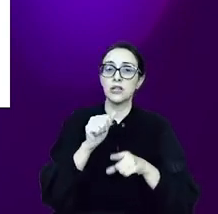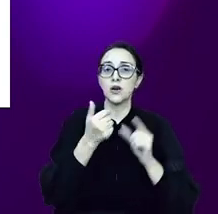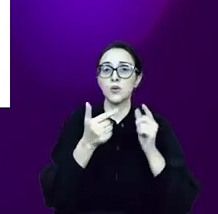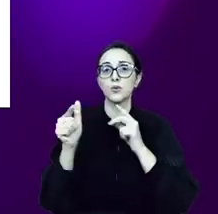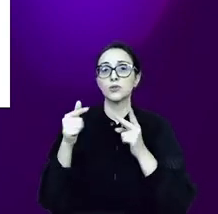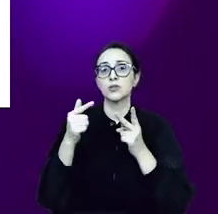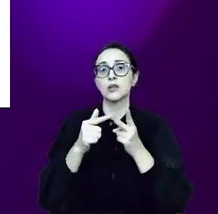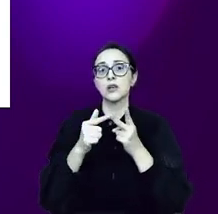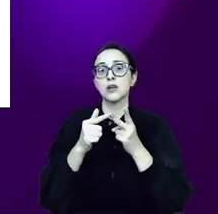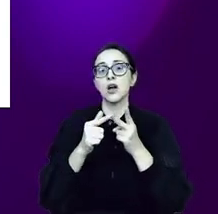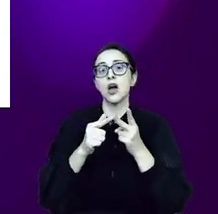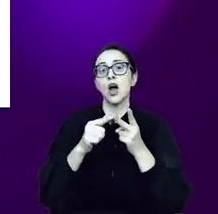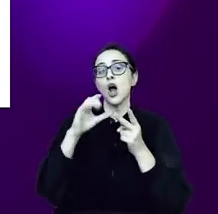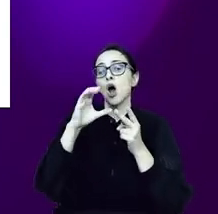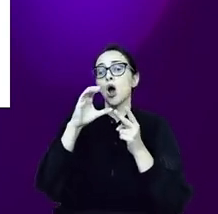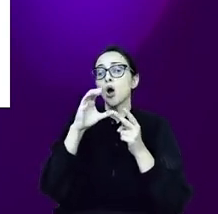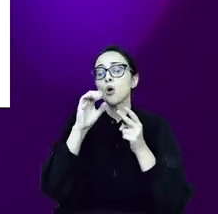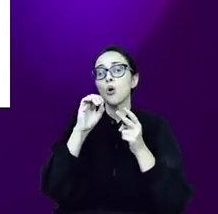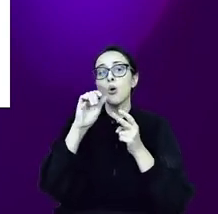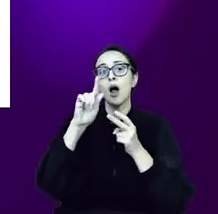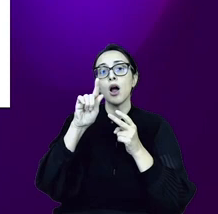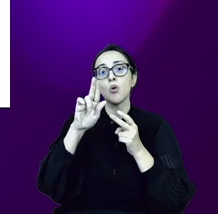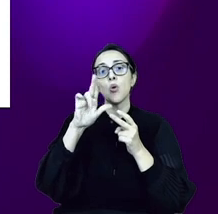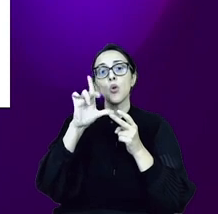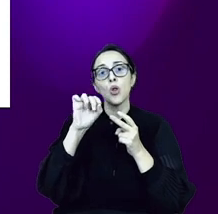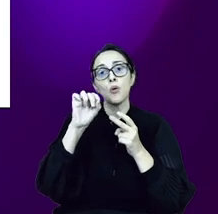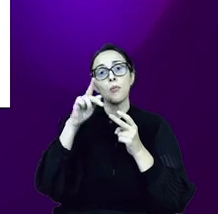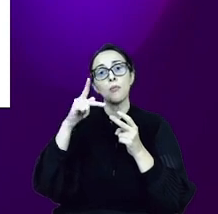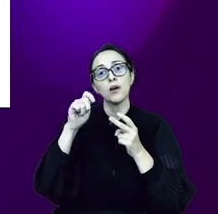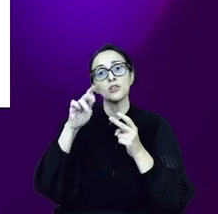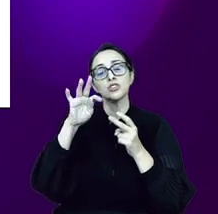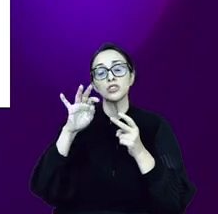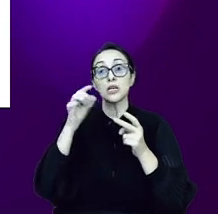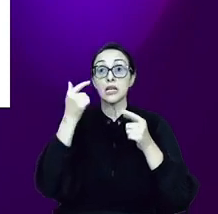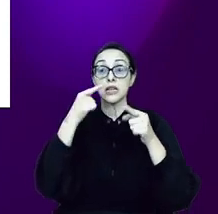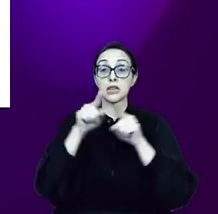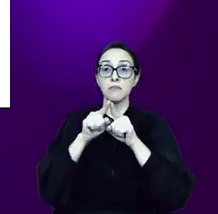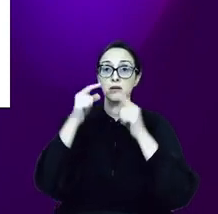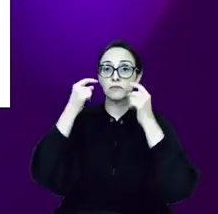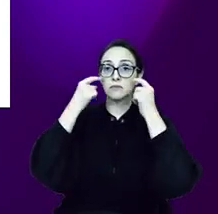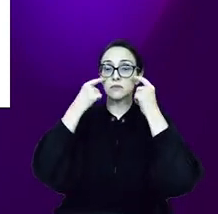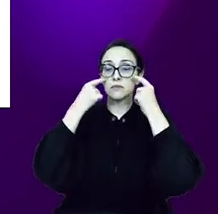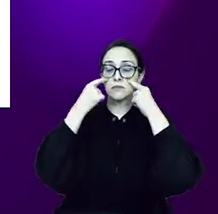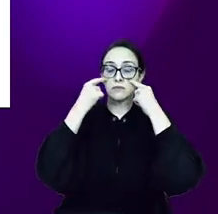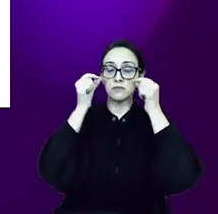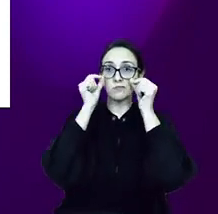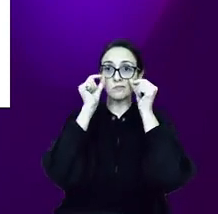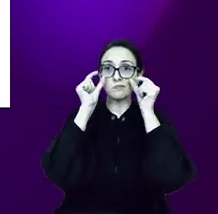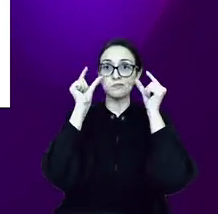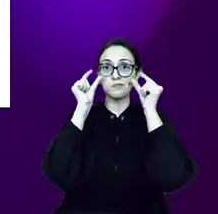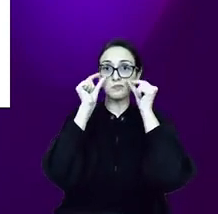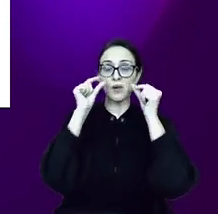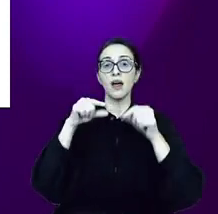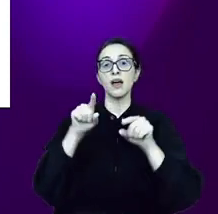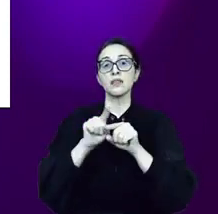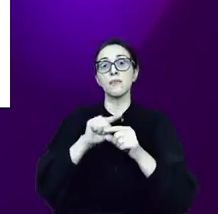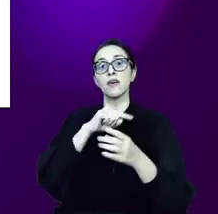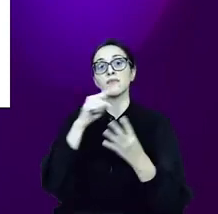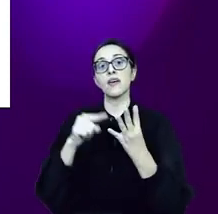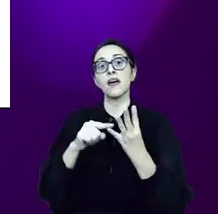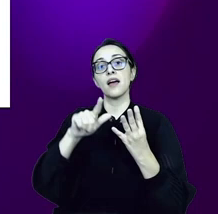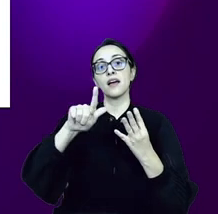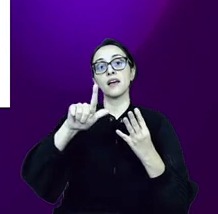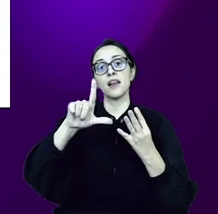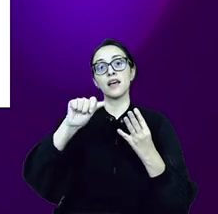coagulopatia também, e os temas clássicos de pupila e Glasgow. Quanto aos desfechos tardios desses